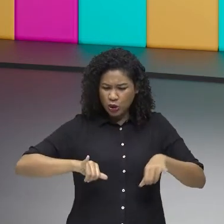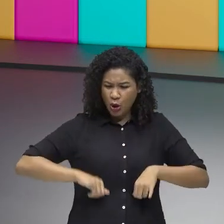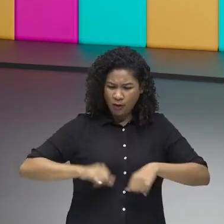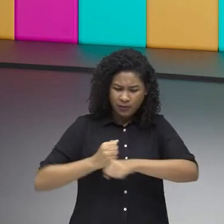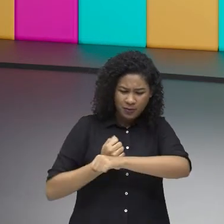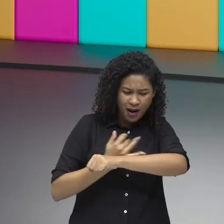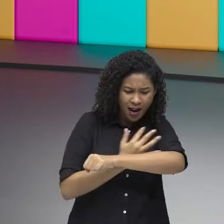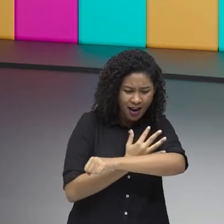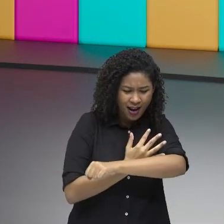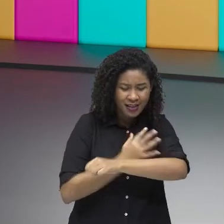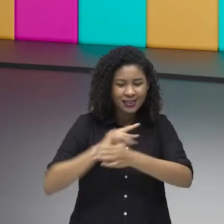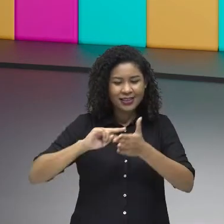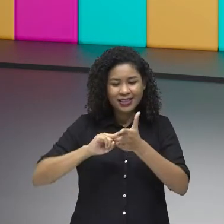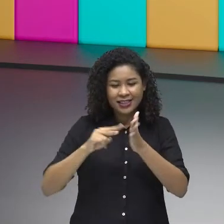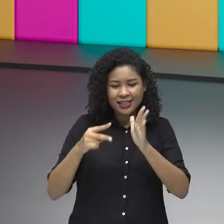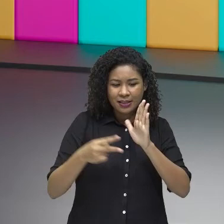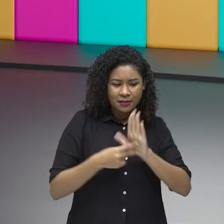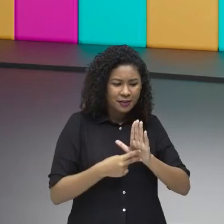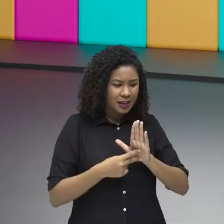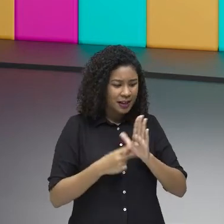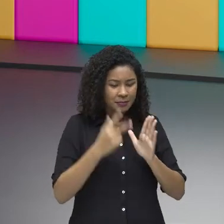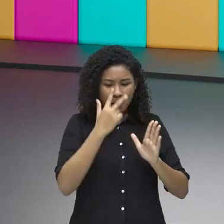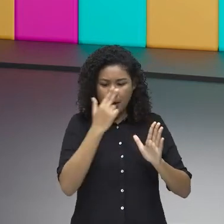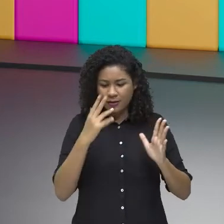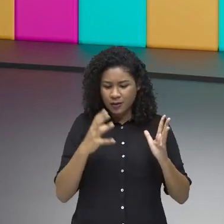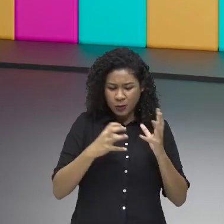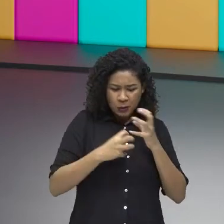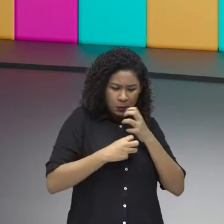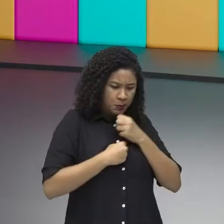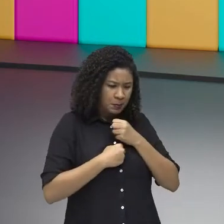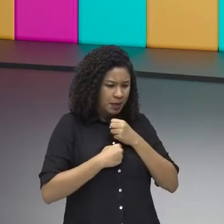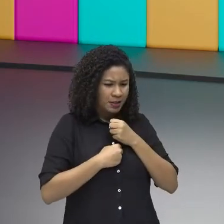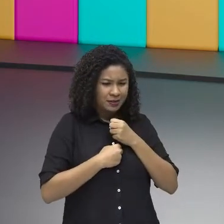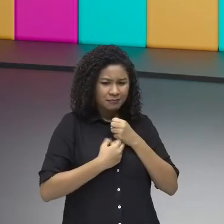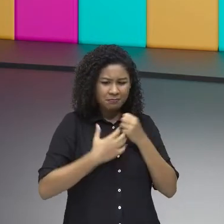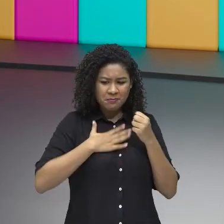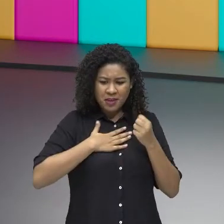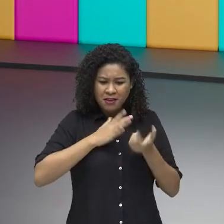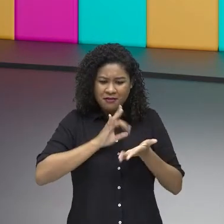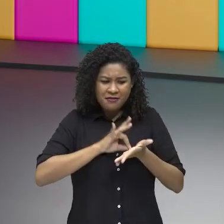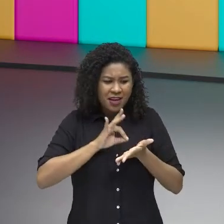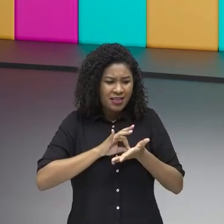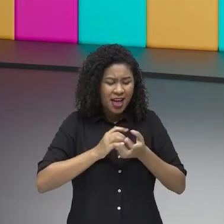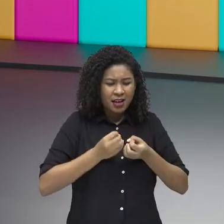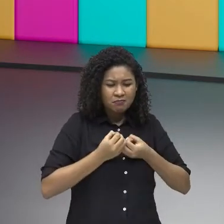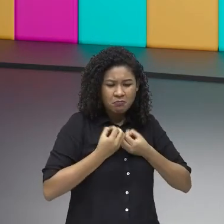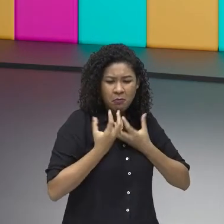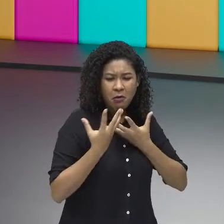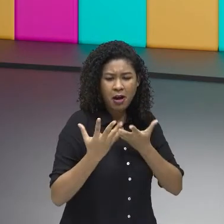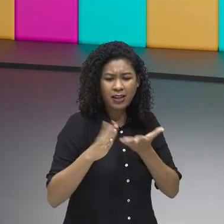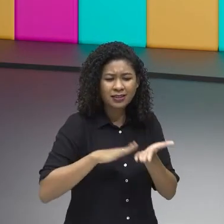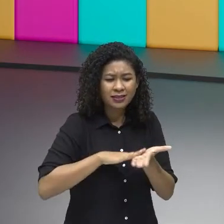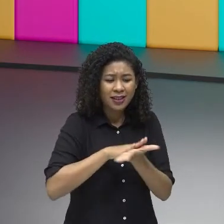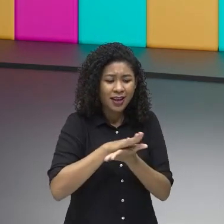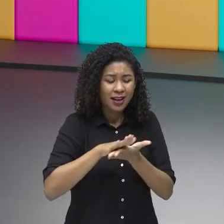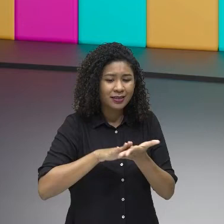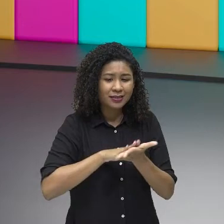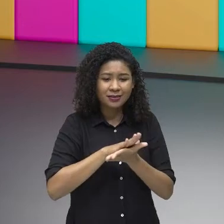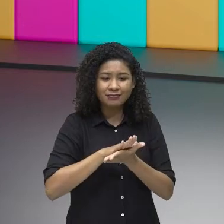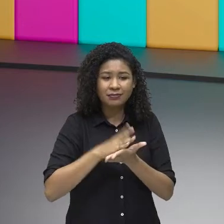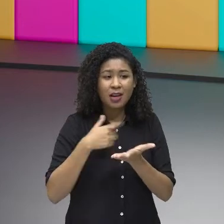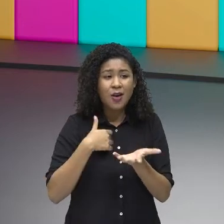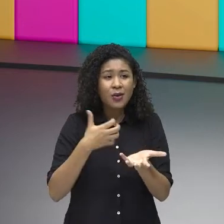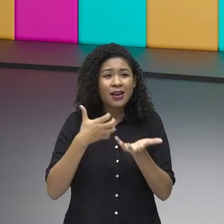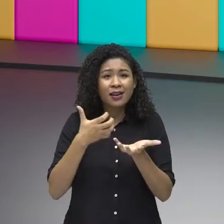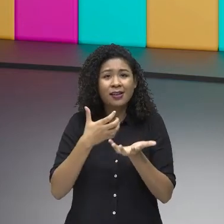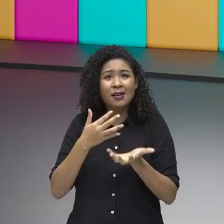indo contra a minha verdade. Quando me amei de verdade, parei de desejar que a minha vida fosse